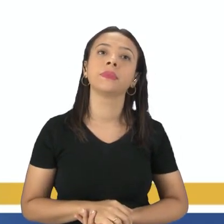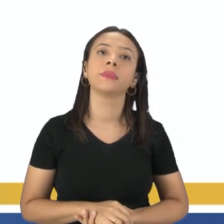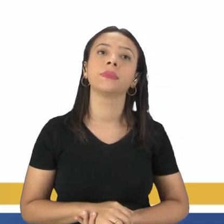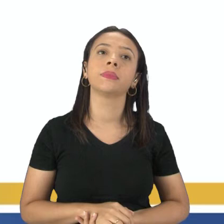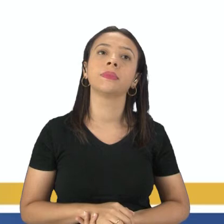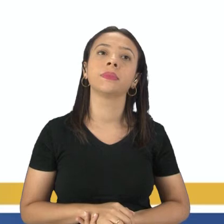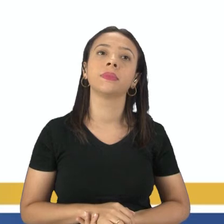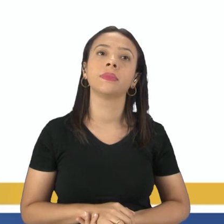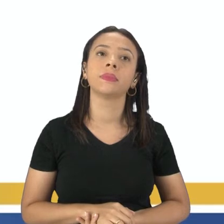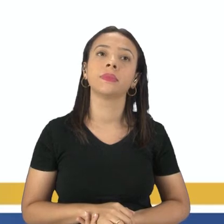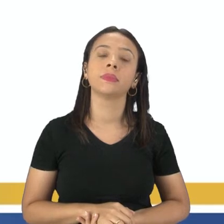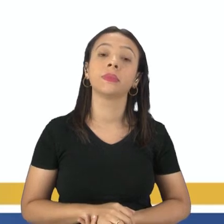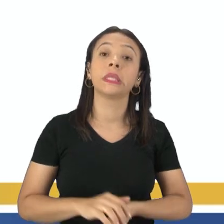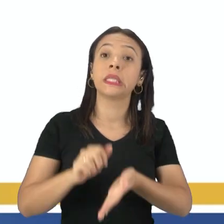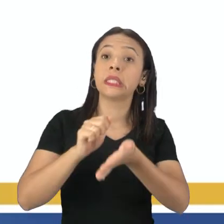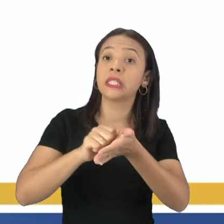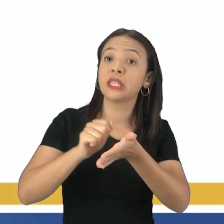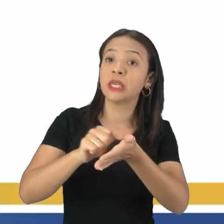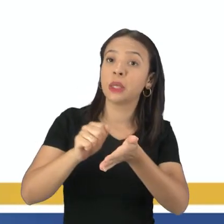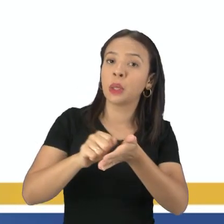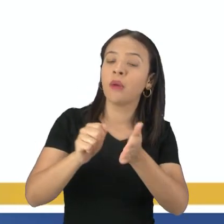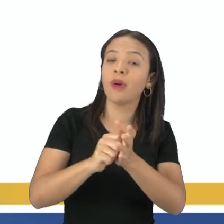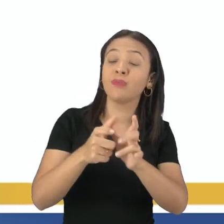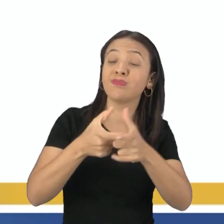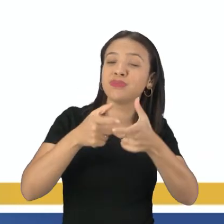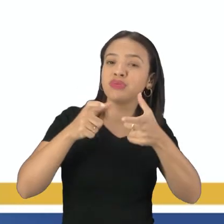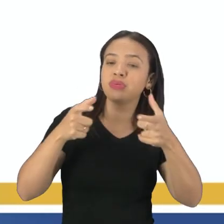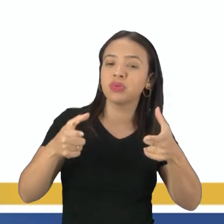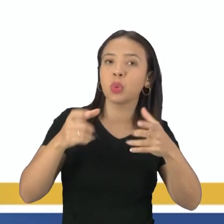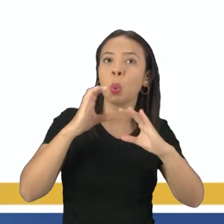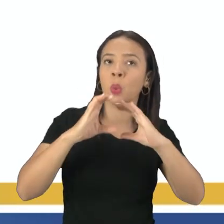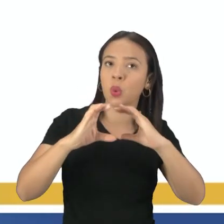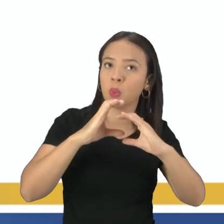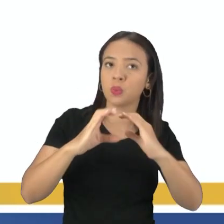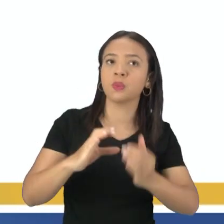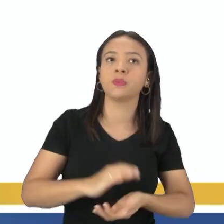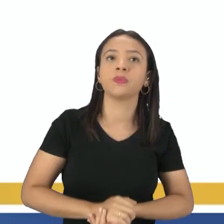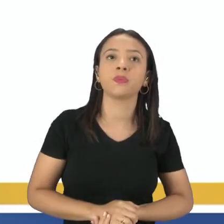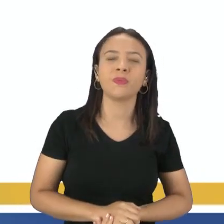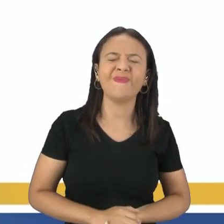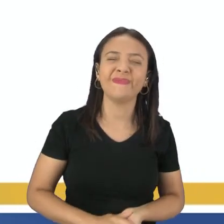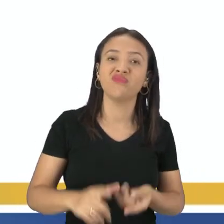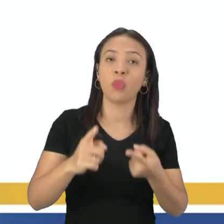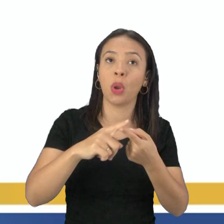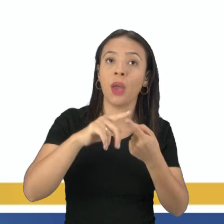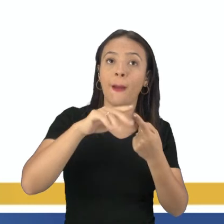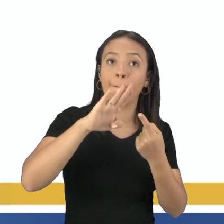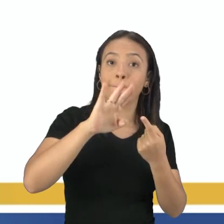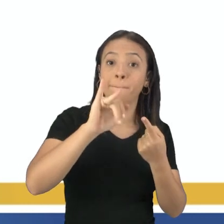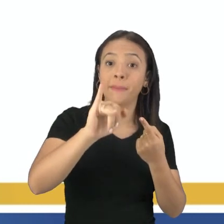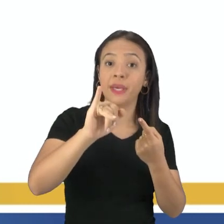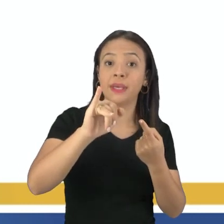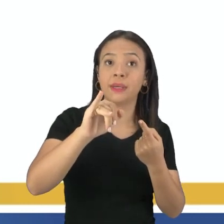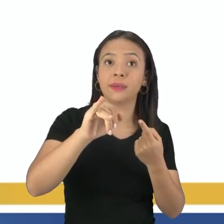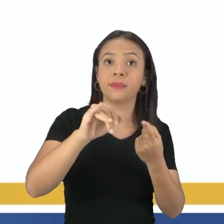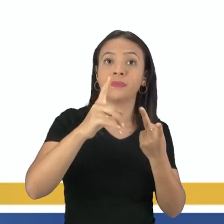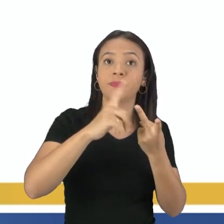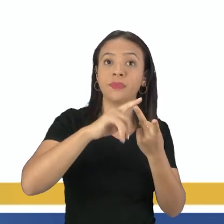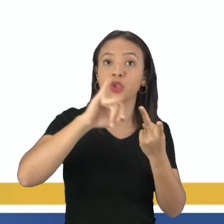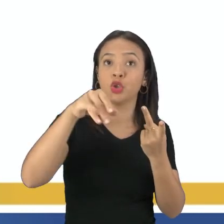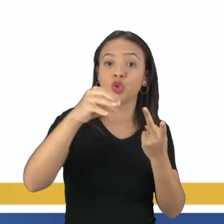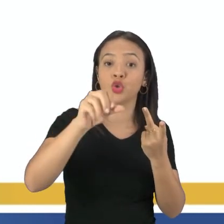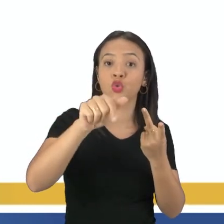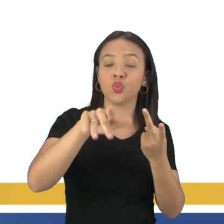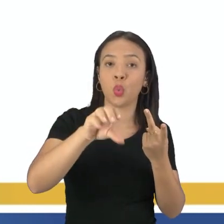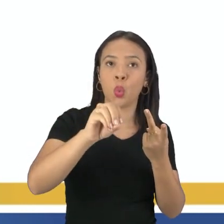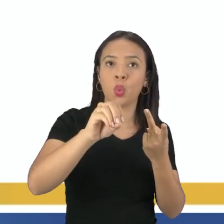songs. Escreve a maioria das músicas. Bi Ribeiro e João Baroni, olha só pessoal, o sujeito aí no